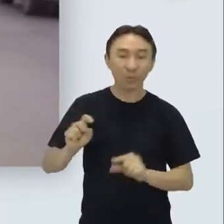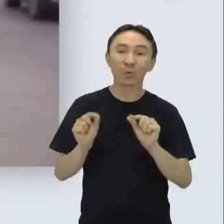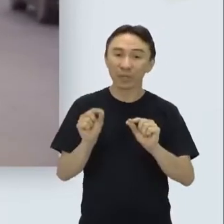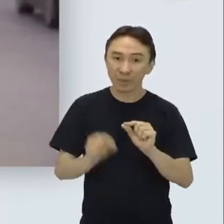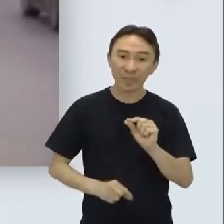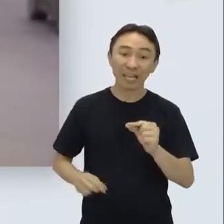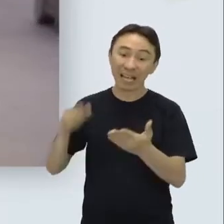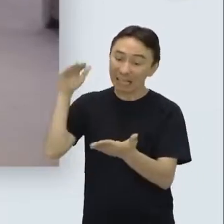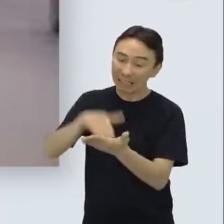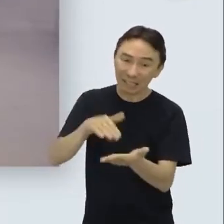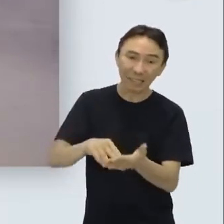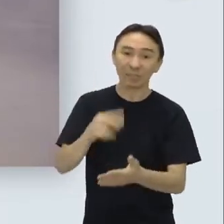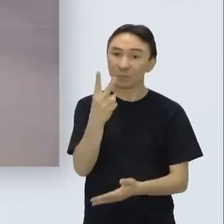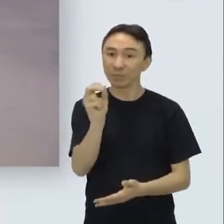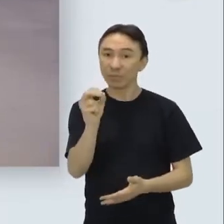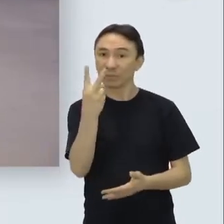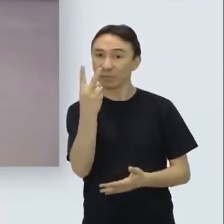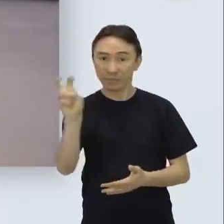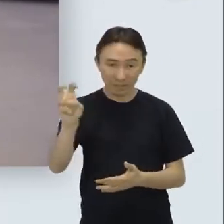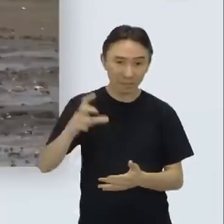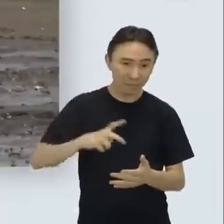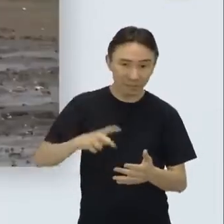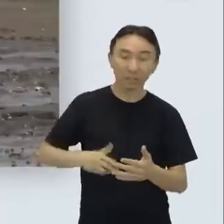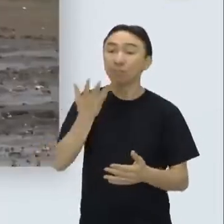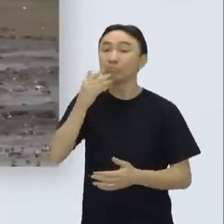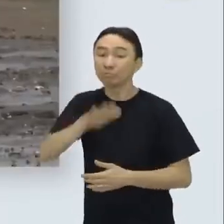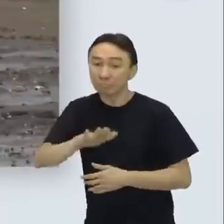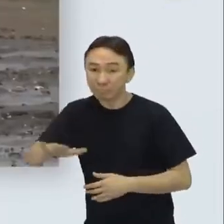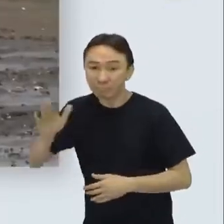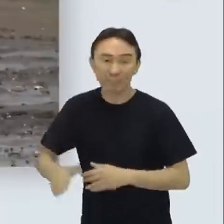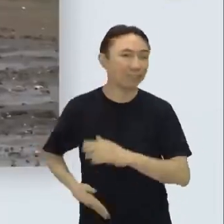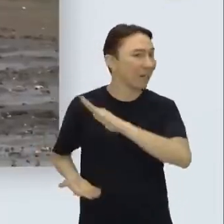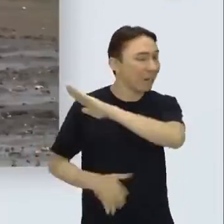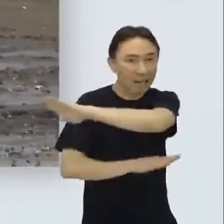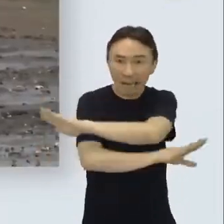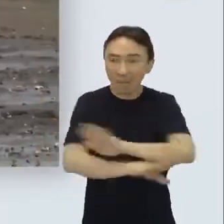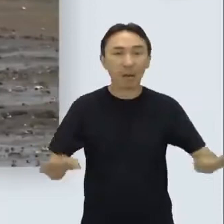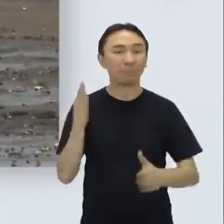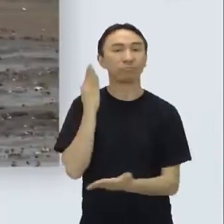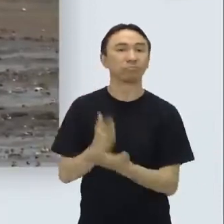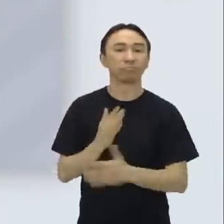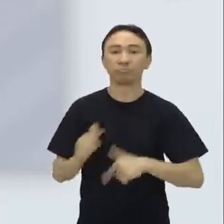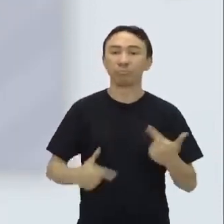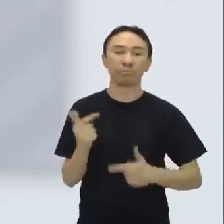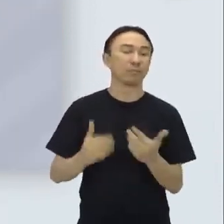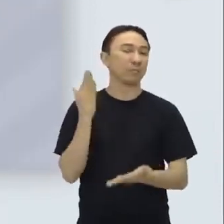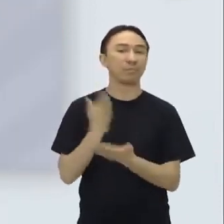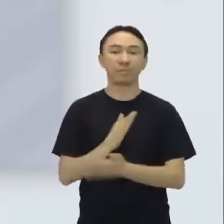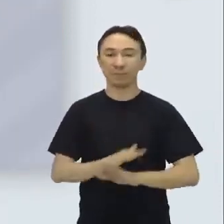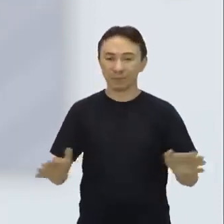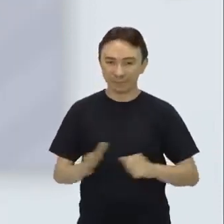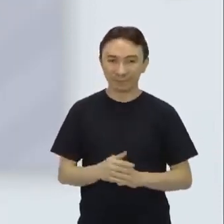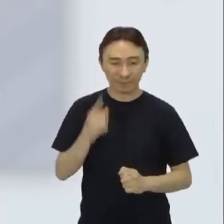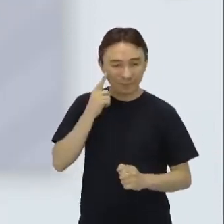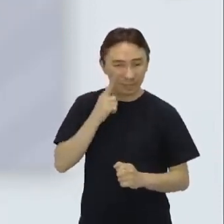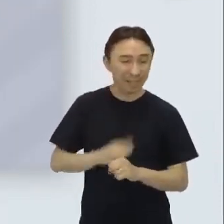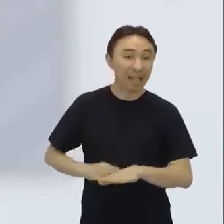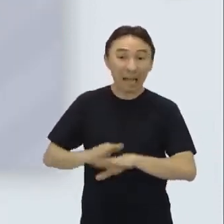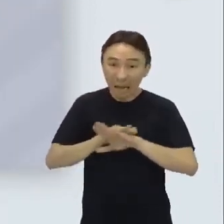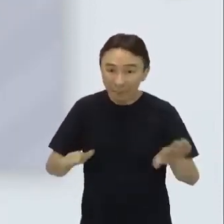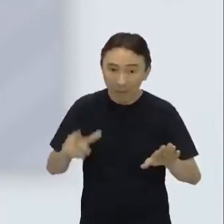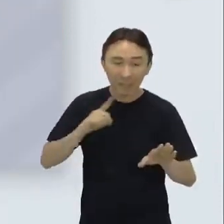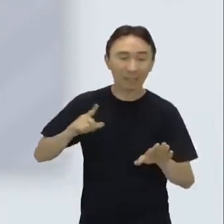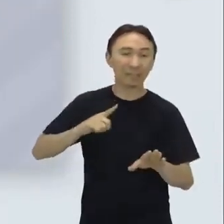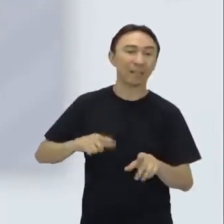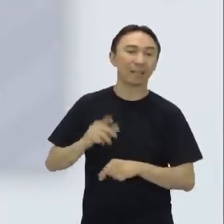erradicação de todos os tipos de trabalho na infância. Para combater a exploração de menores, os auditores fiscais do Ministério